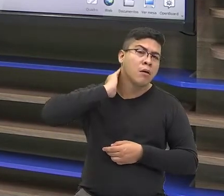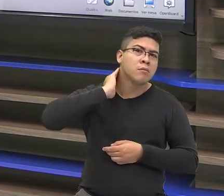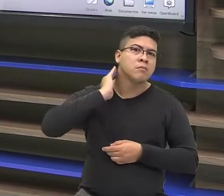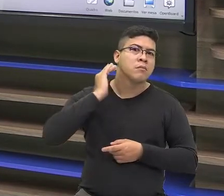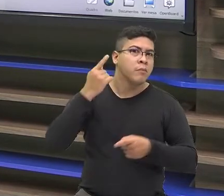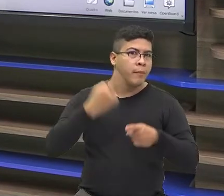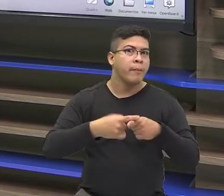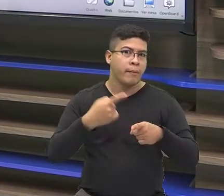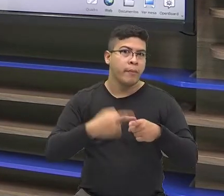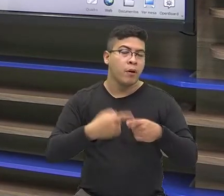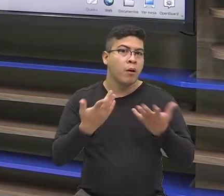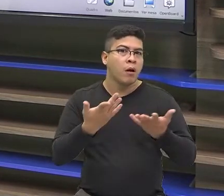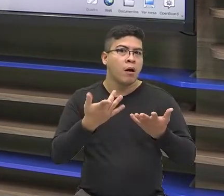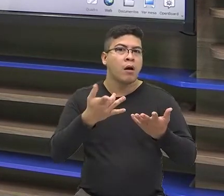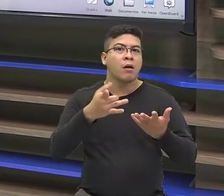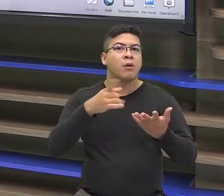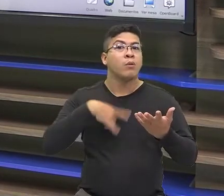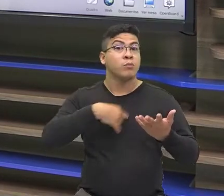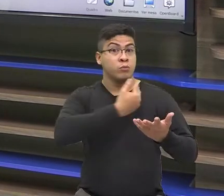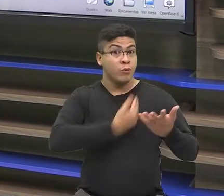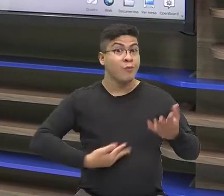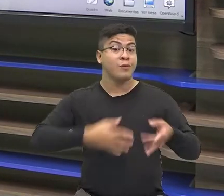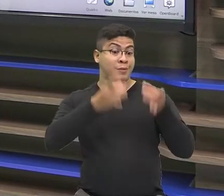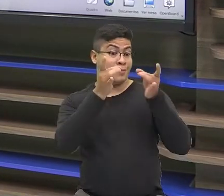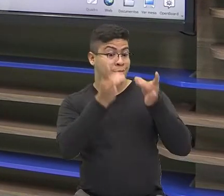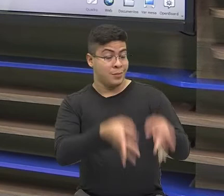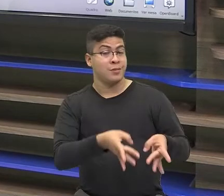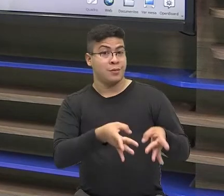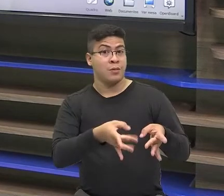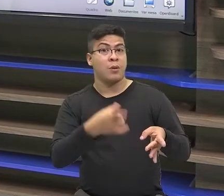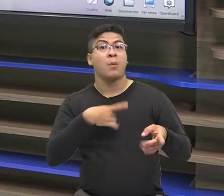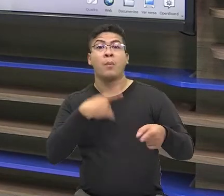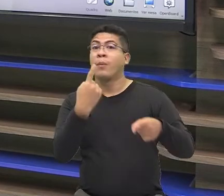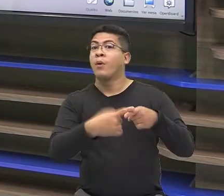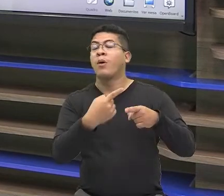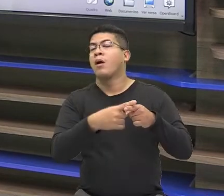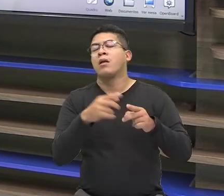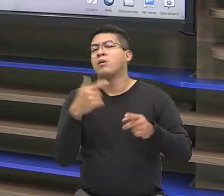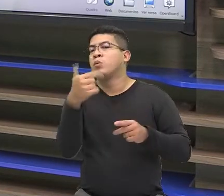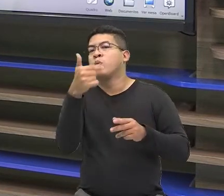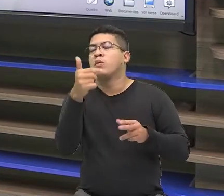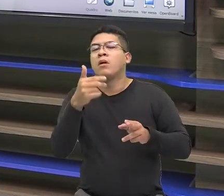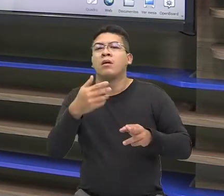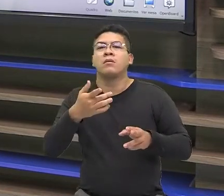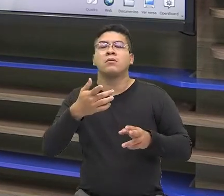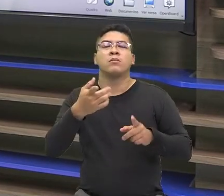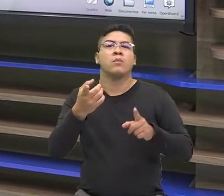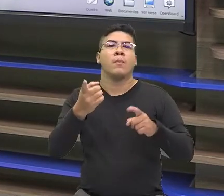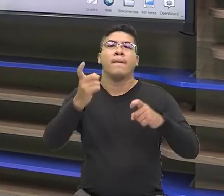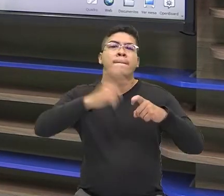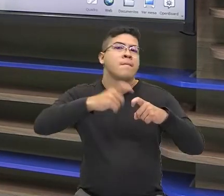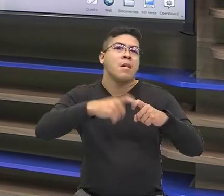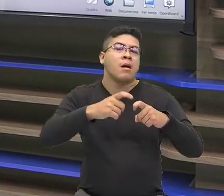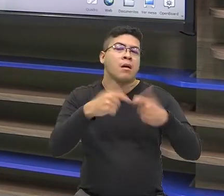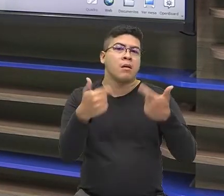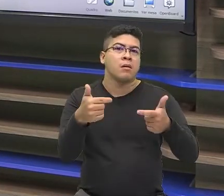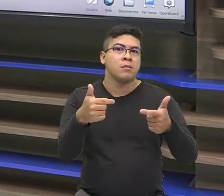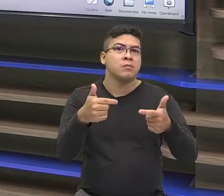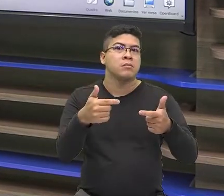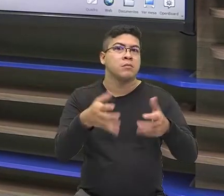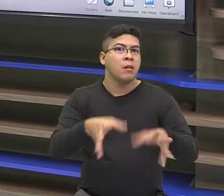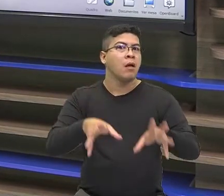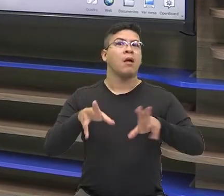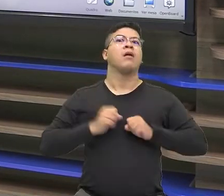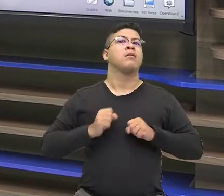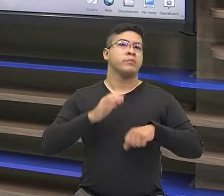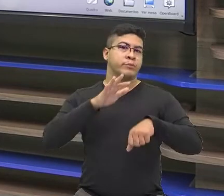amarelão, e por isso que ele é um ser preguiçoso, ele é doente, ele naquele ambiente em que ele vive,